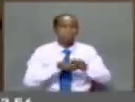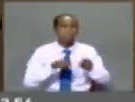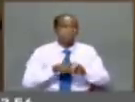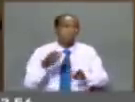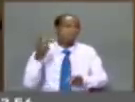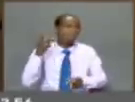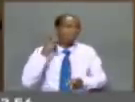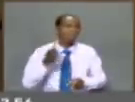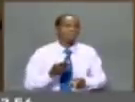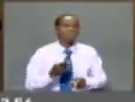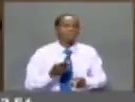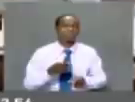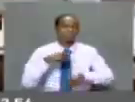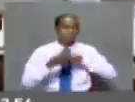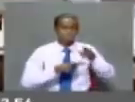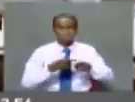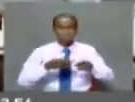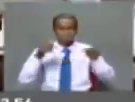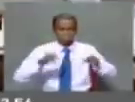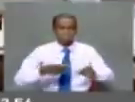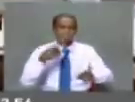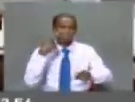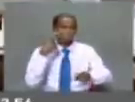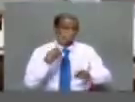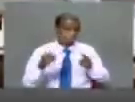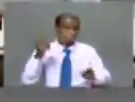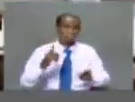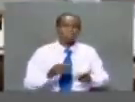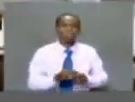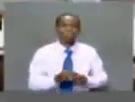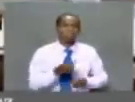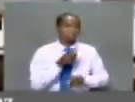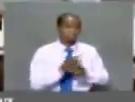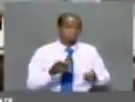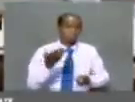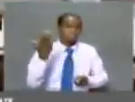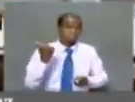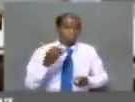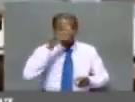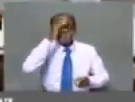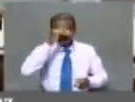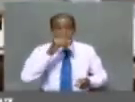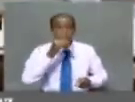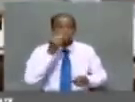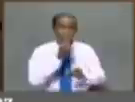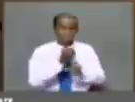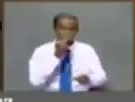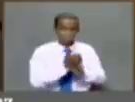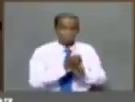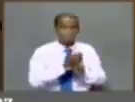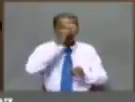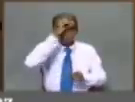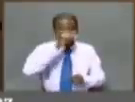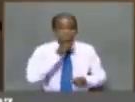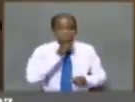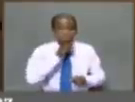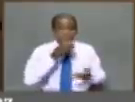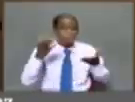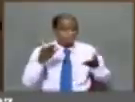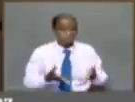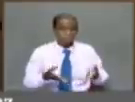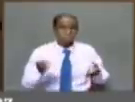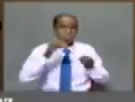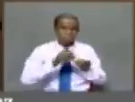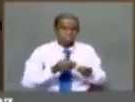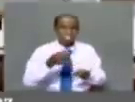alguma despromoção. Como disse, se são pessoas que estiveram no Estado, certamente algumas até estão reformadas, estão a receber alguma pensão de reforma do